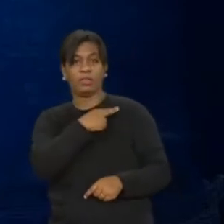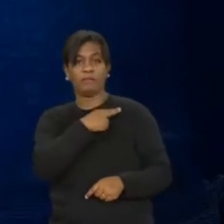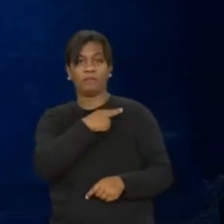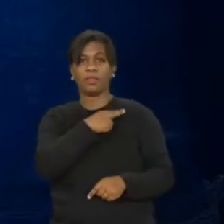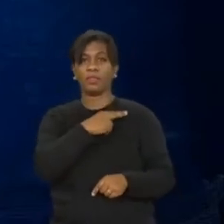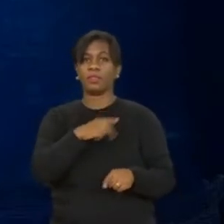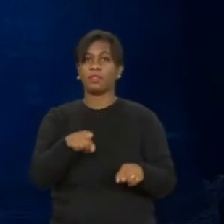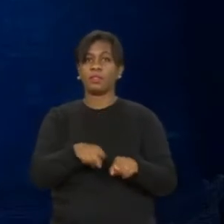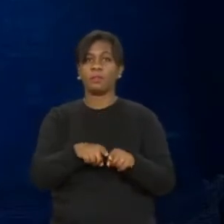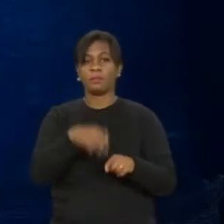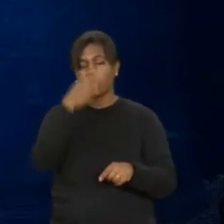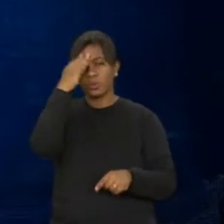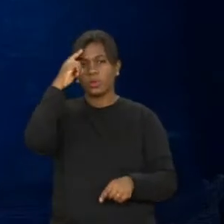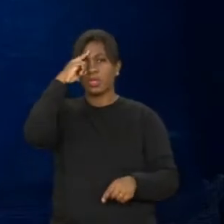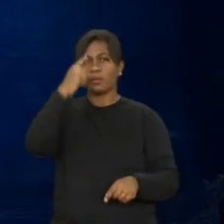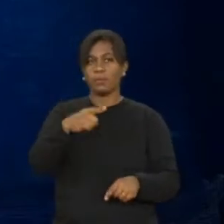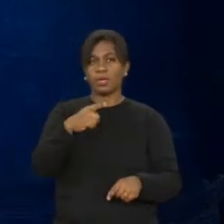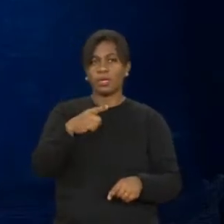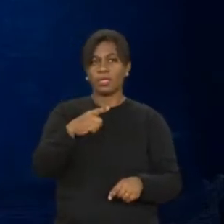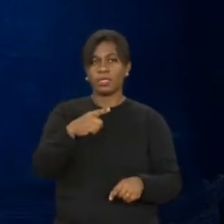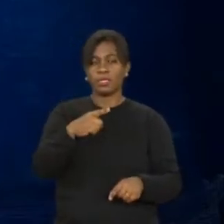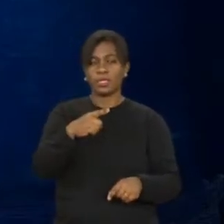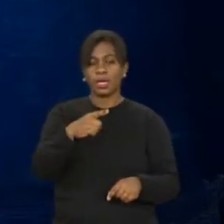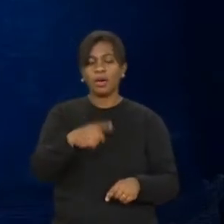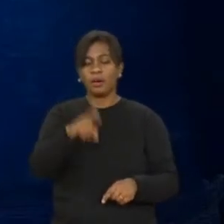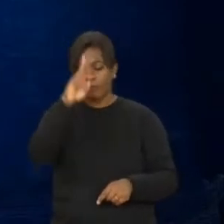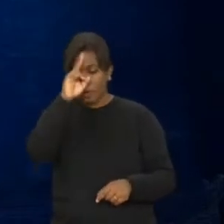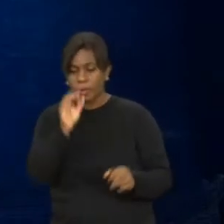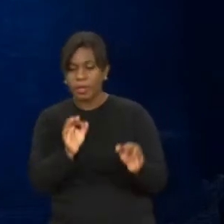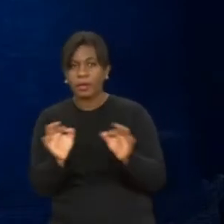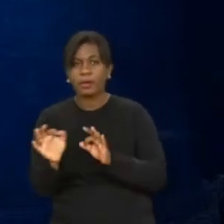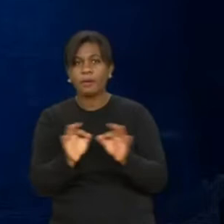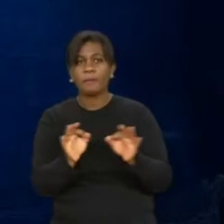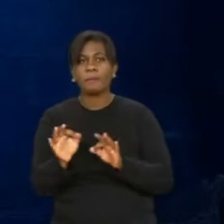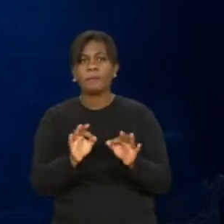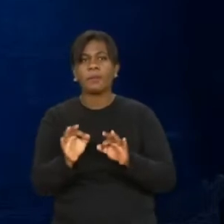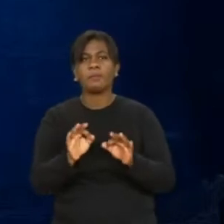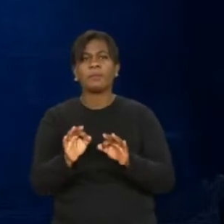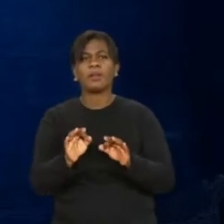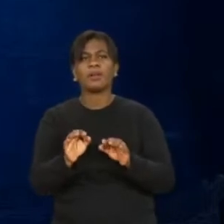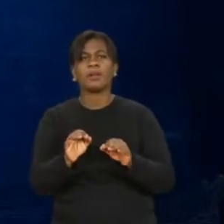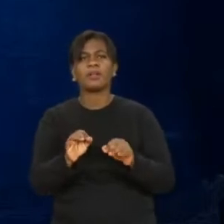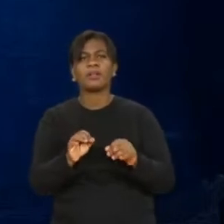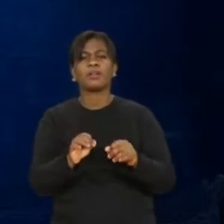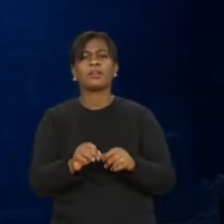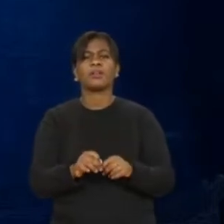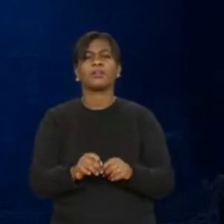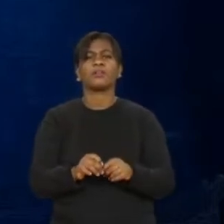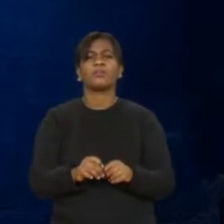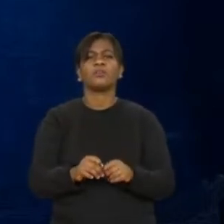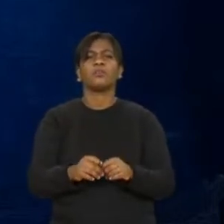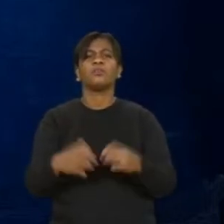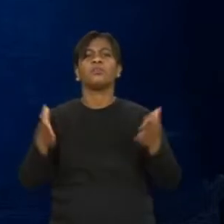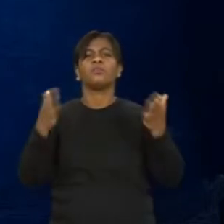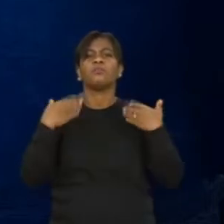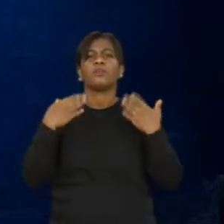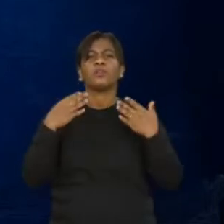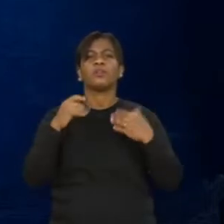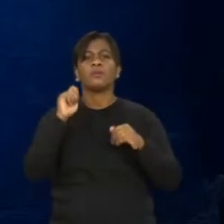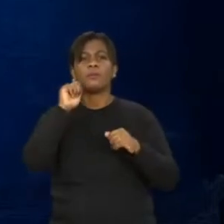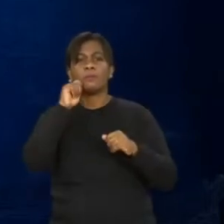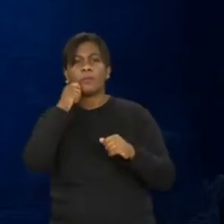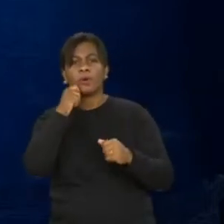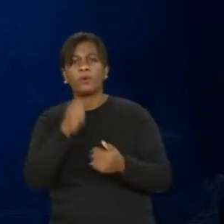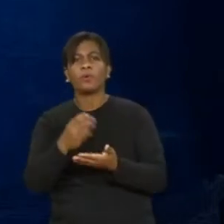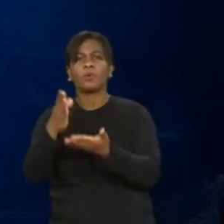dominador, prepara no verão o seu pão, na cega junta o seu